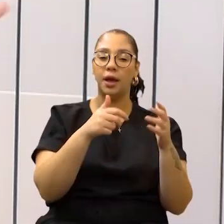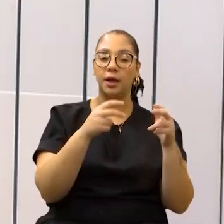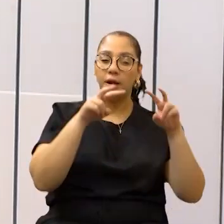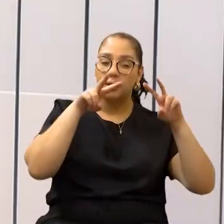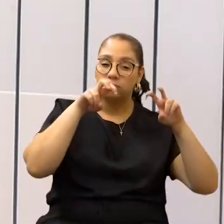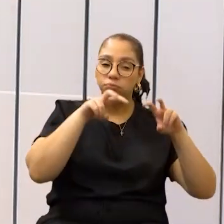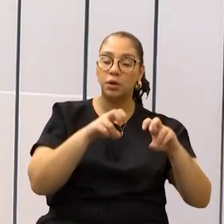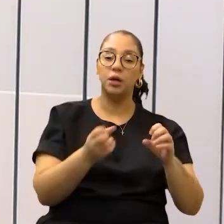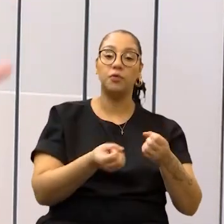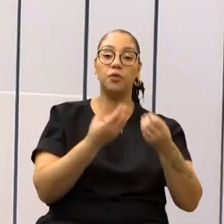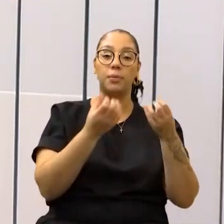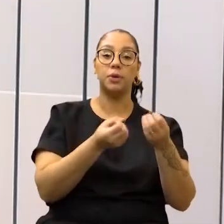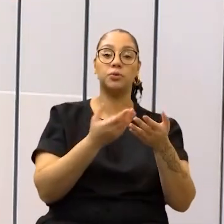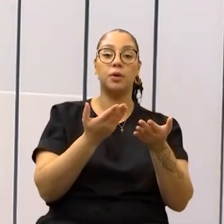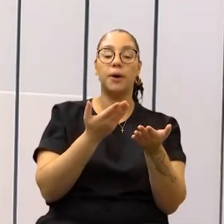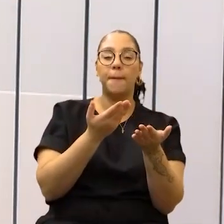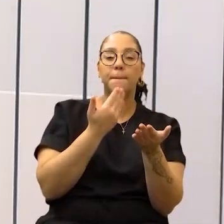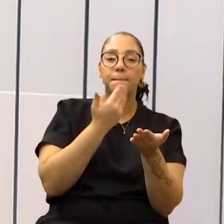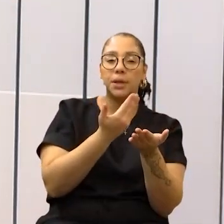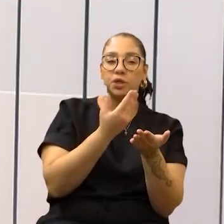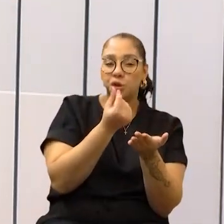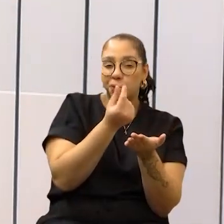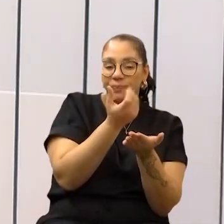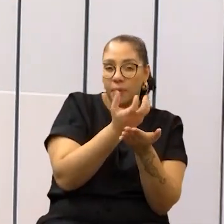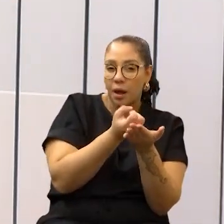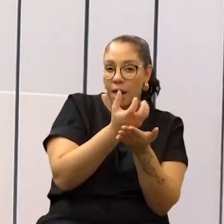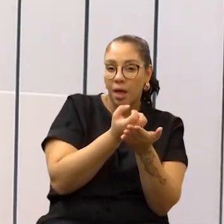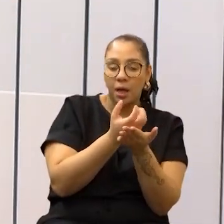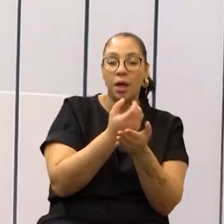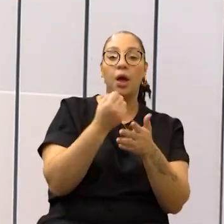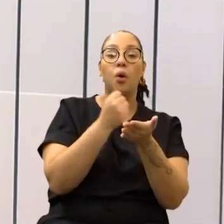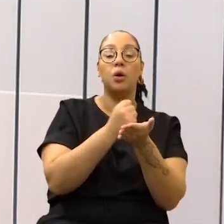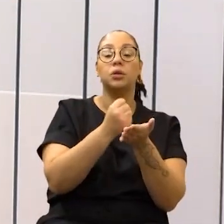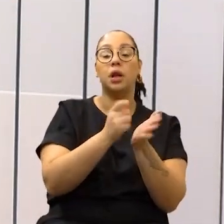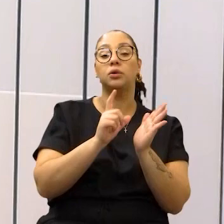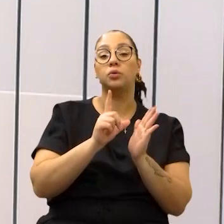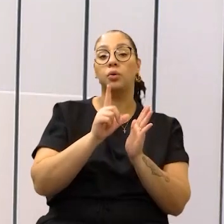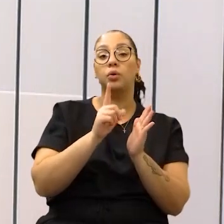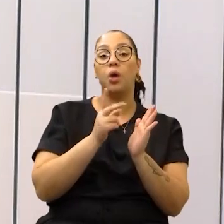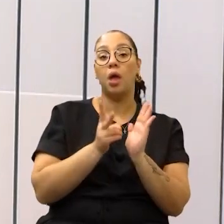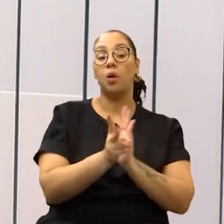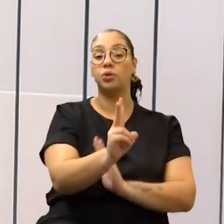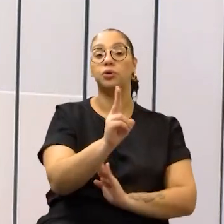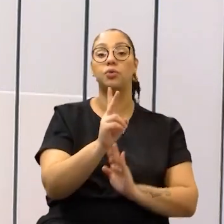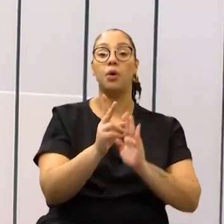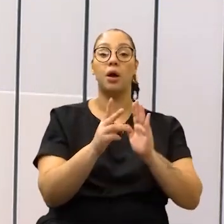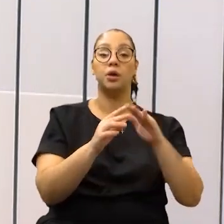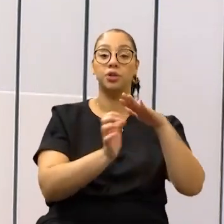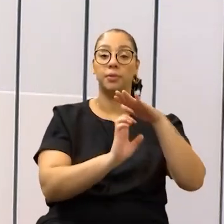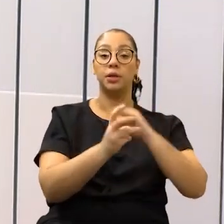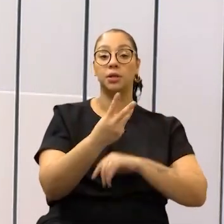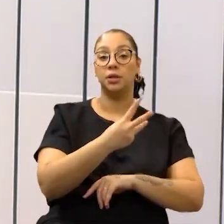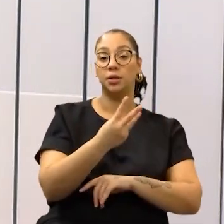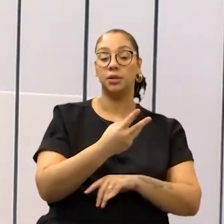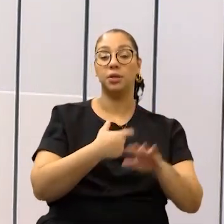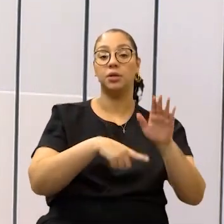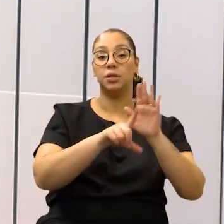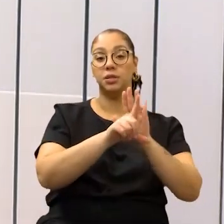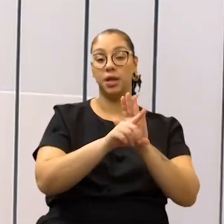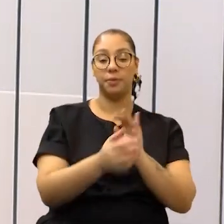criada para apurar supostas cobranças de vantagens indevidas para a prorrogação de contratos de empresas terceirizadas